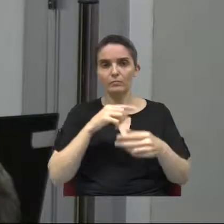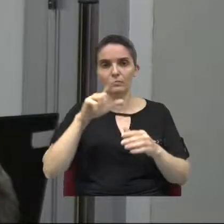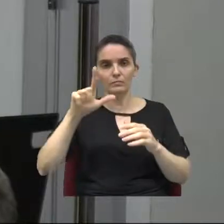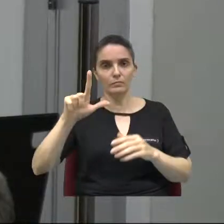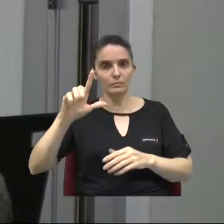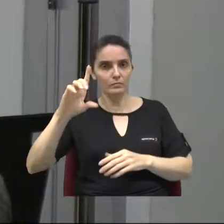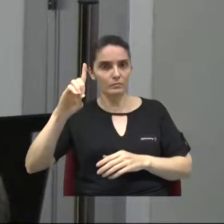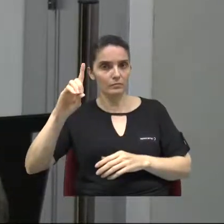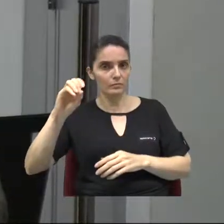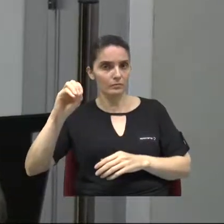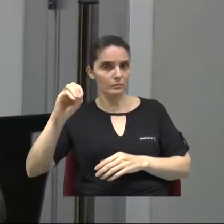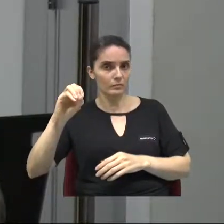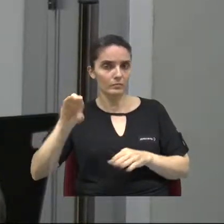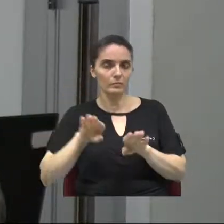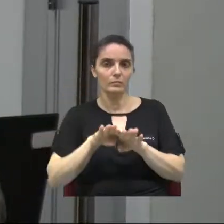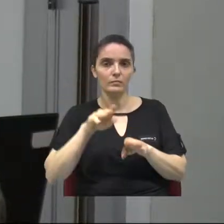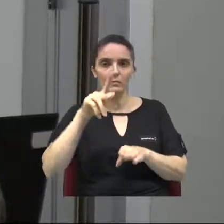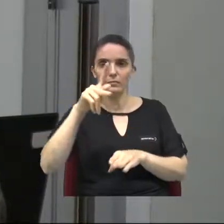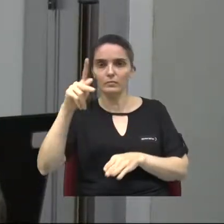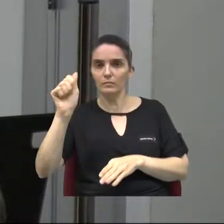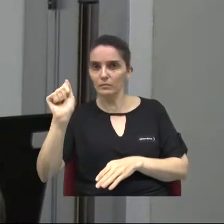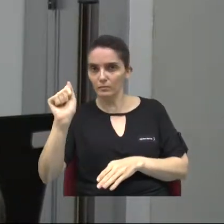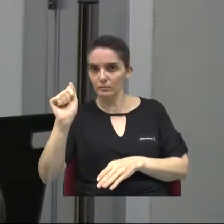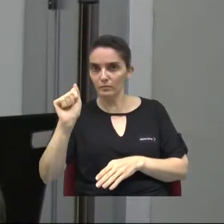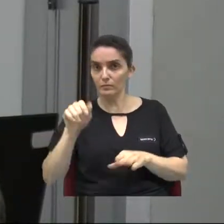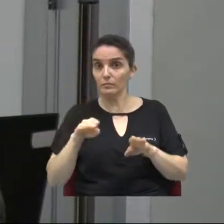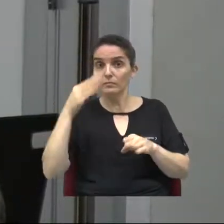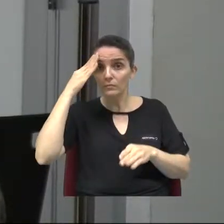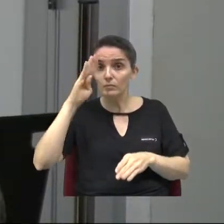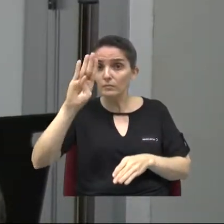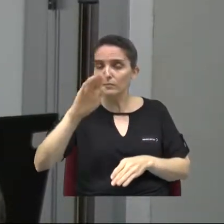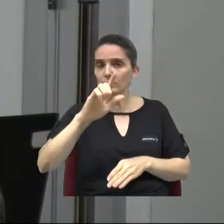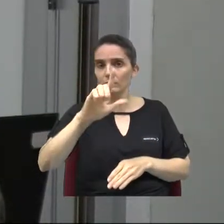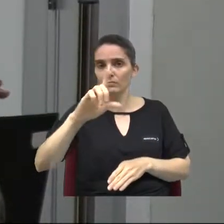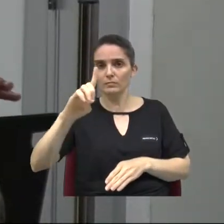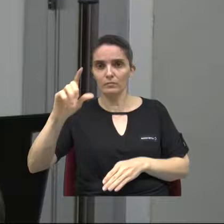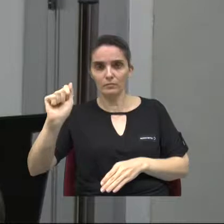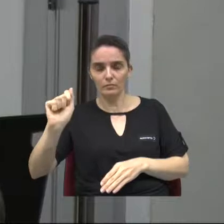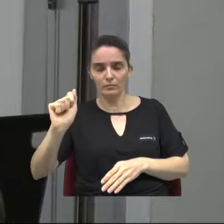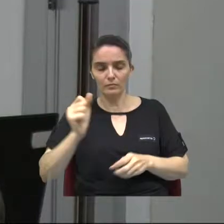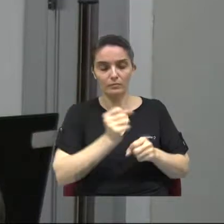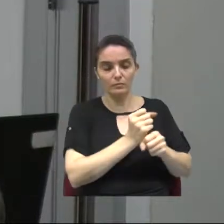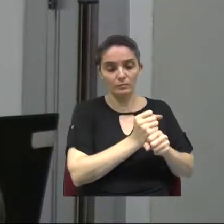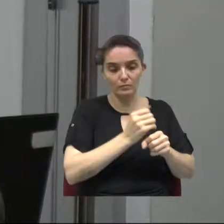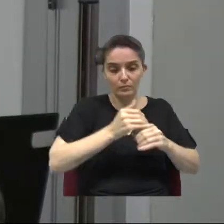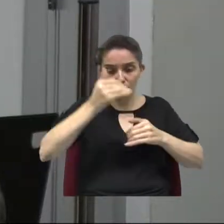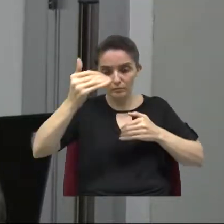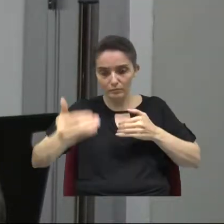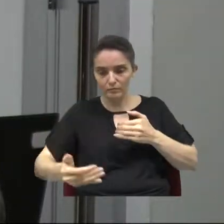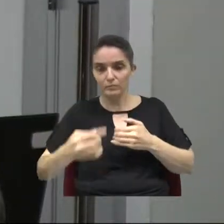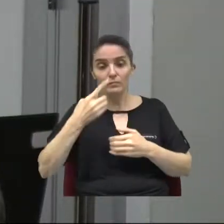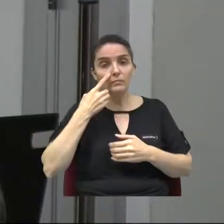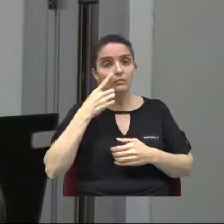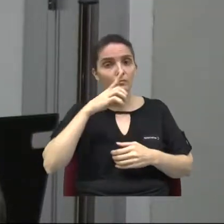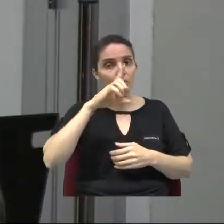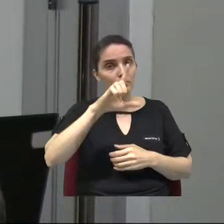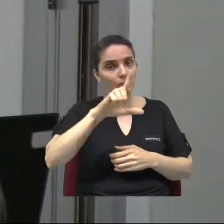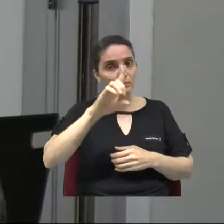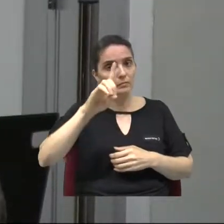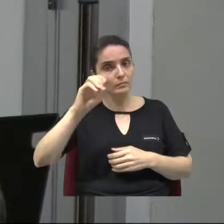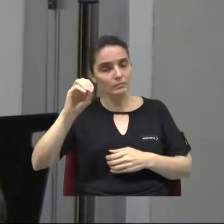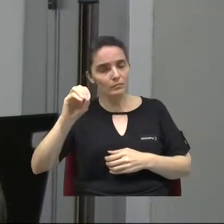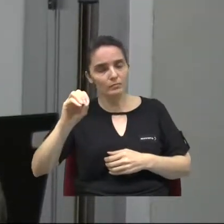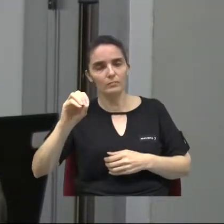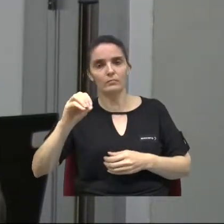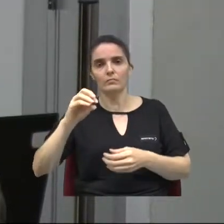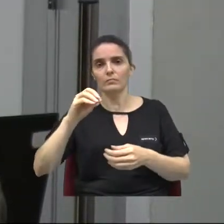na LEIA, como no PPA, principalmente na LDO. Quando de um ano passa para o outro, você vê lá na LDO, dívida que ficou para outro ano,